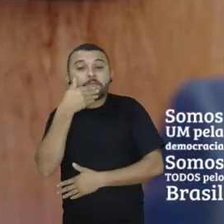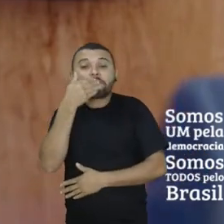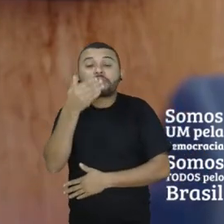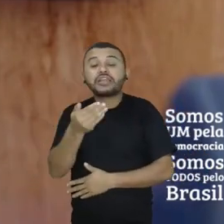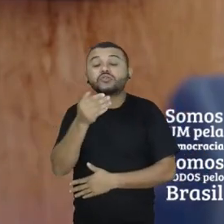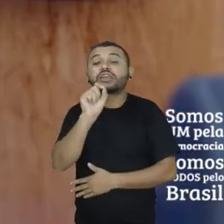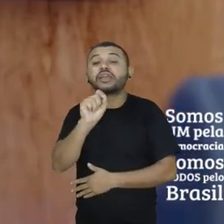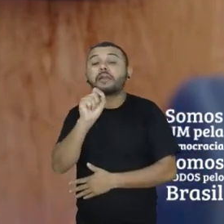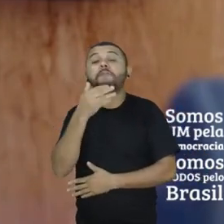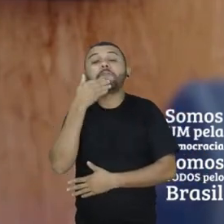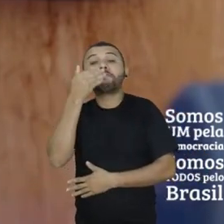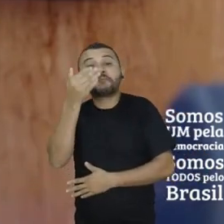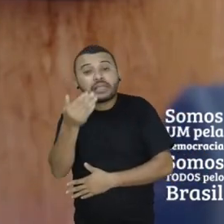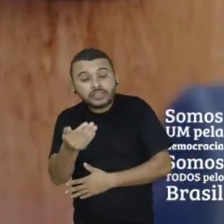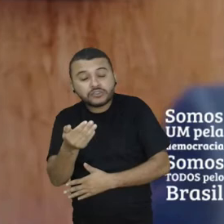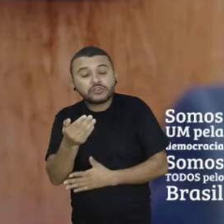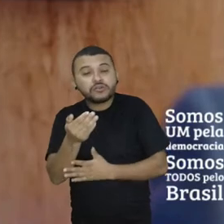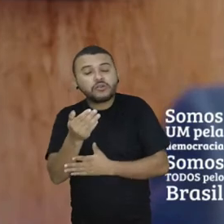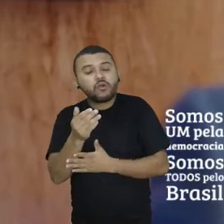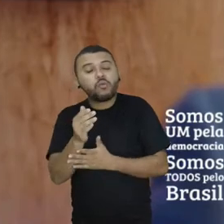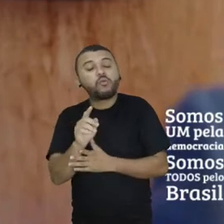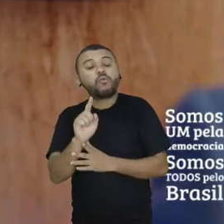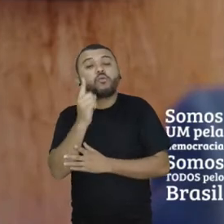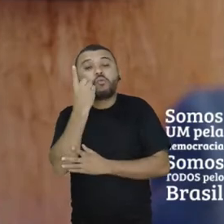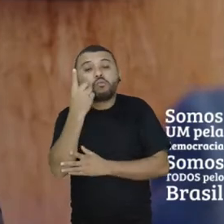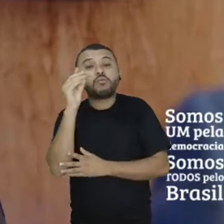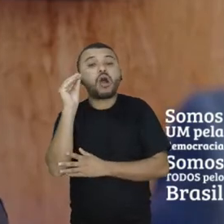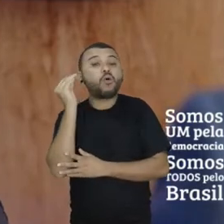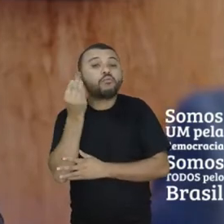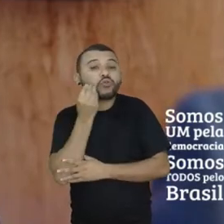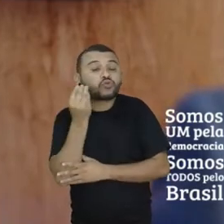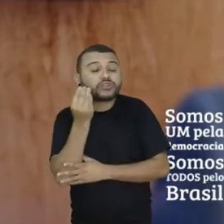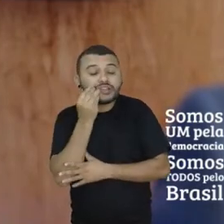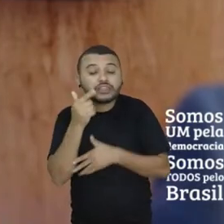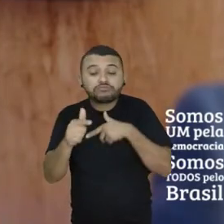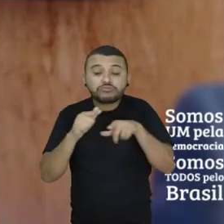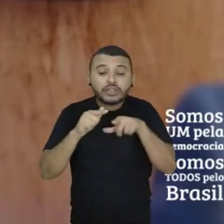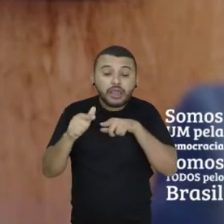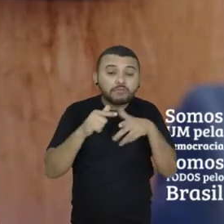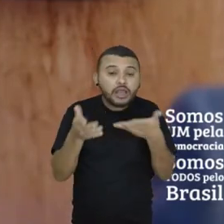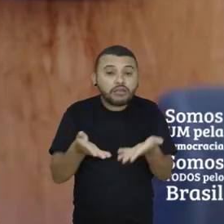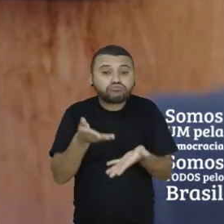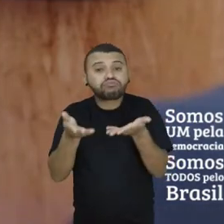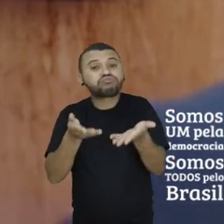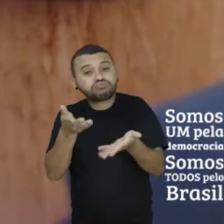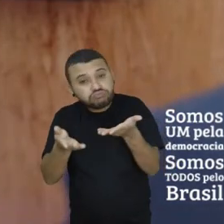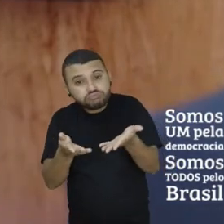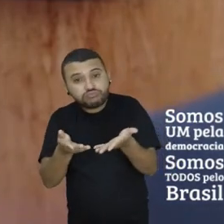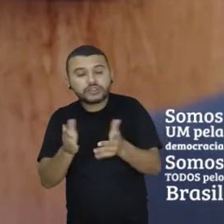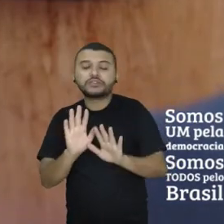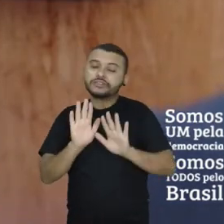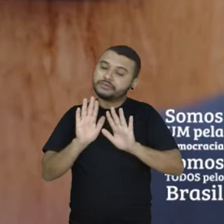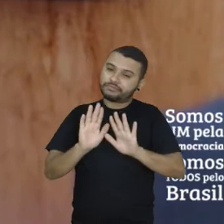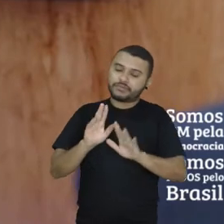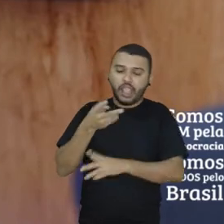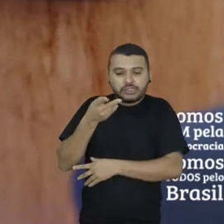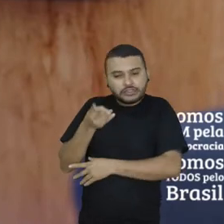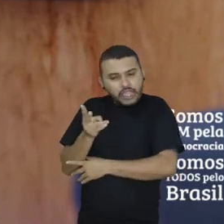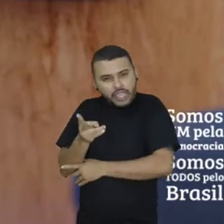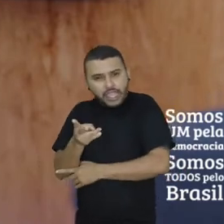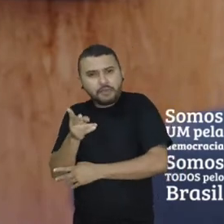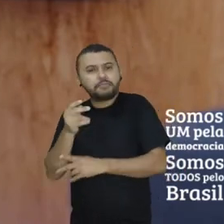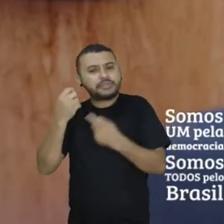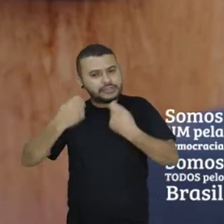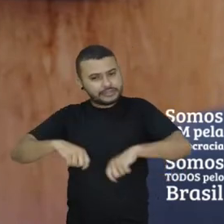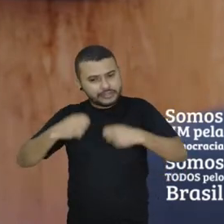uma chance para servir. Eu quero uma chance para servir. Claro que você sempre pode e